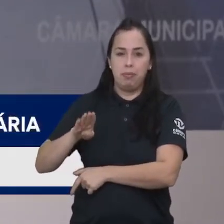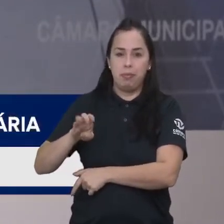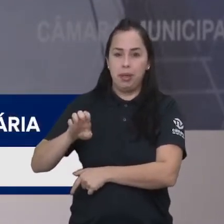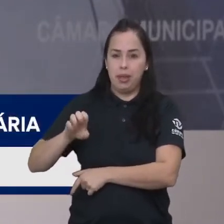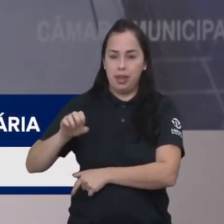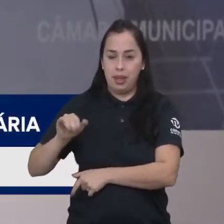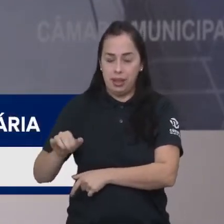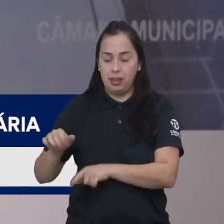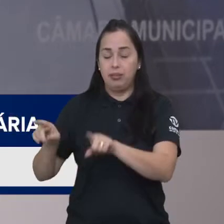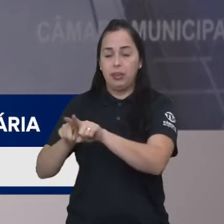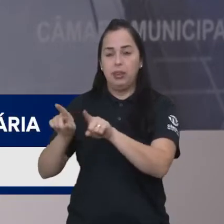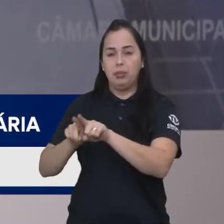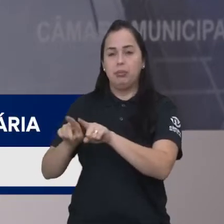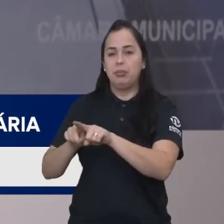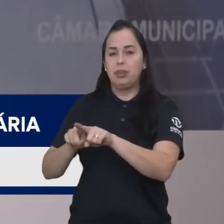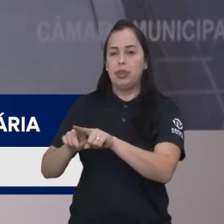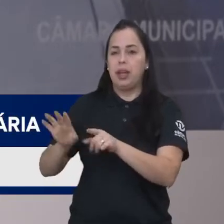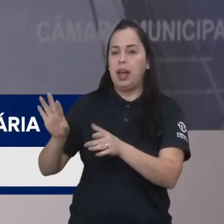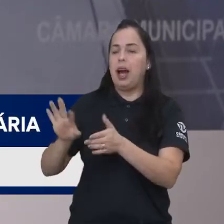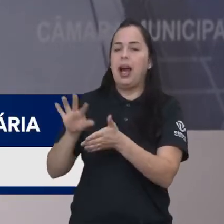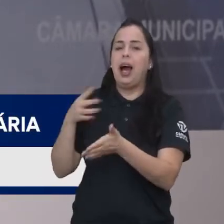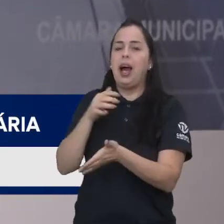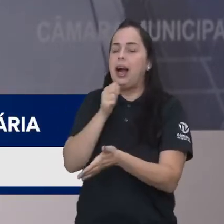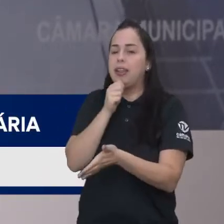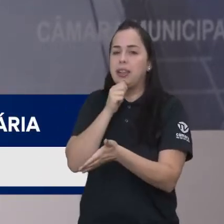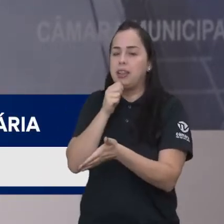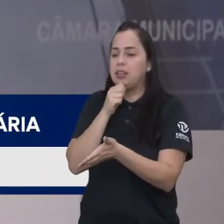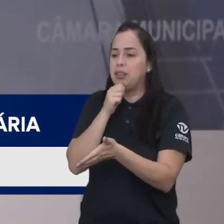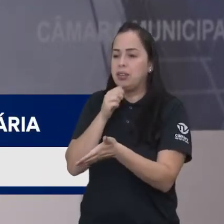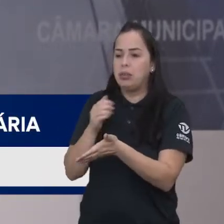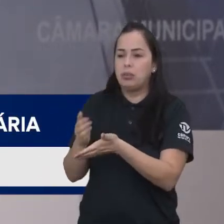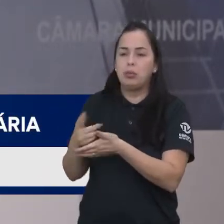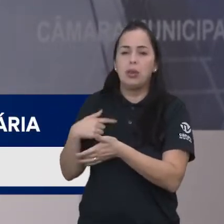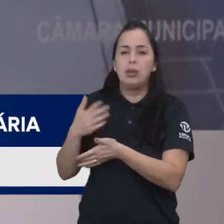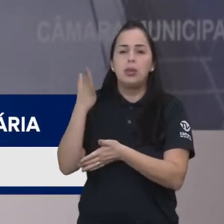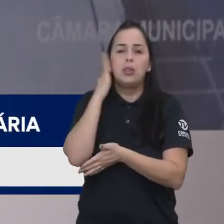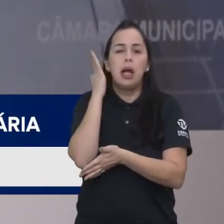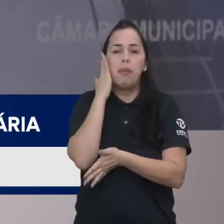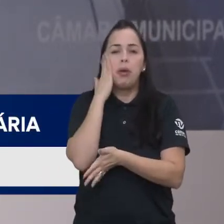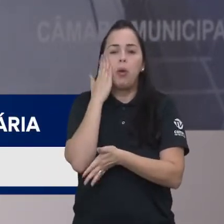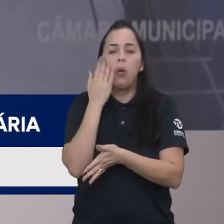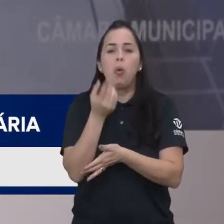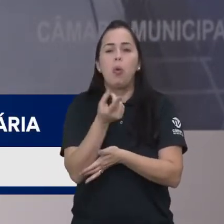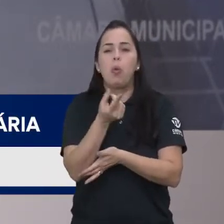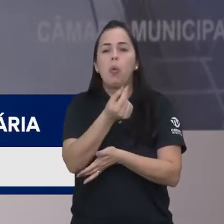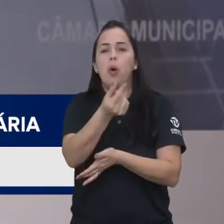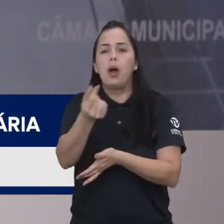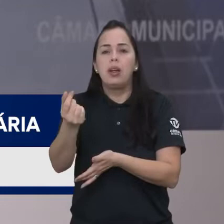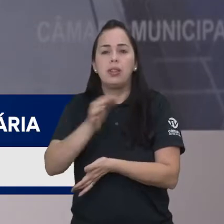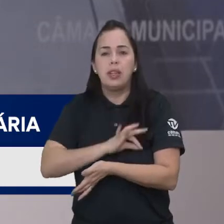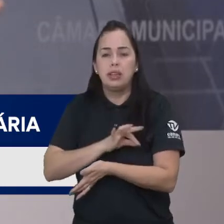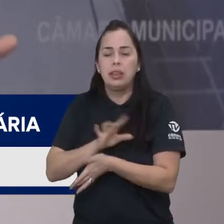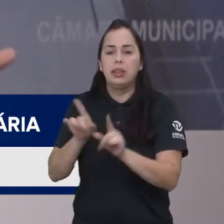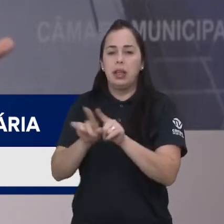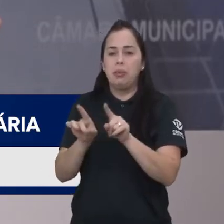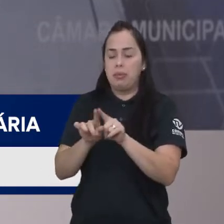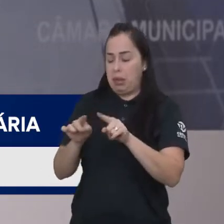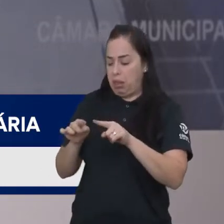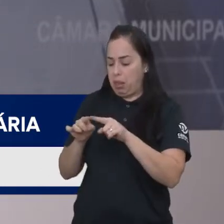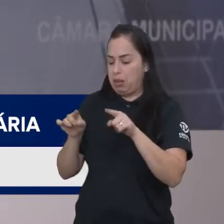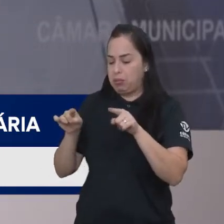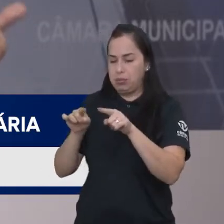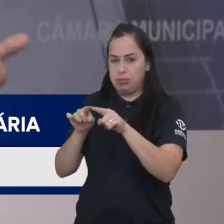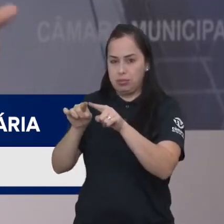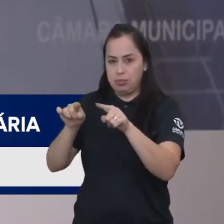sem ser feito um levantamento cadastral que aferisse a renda dessa população. Então, gente tem núcleos que eram tidos como